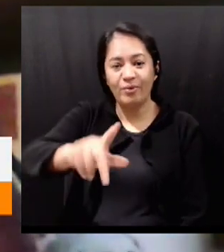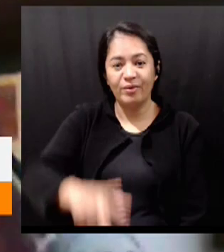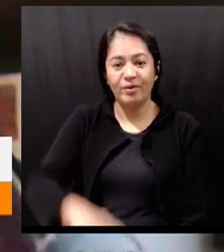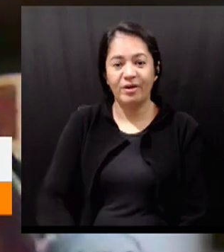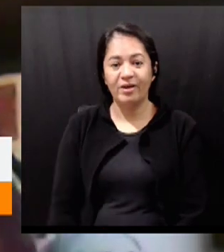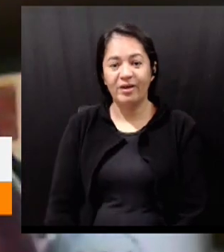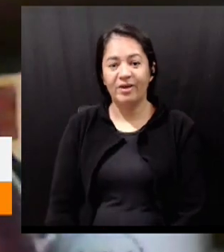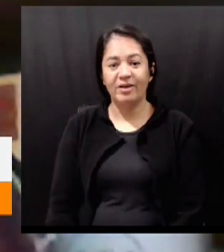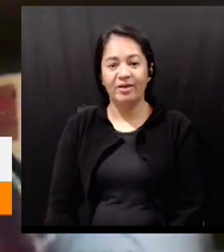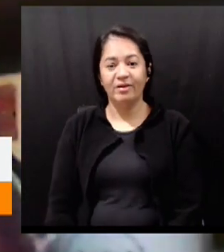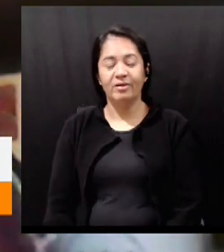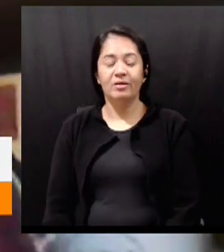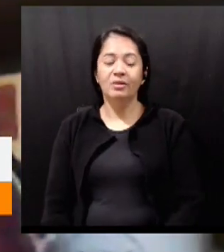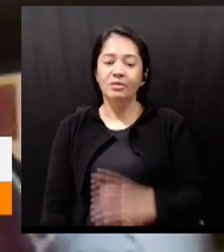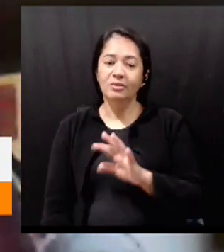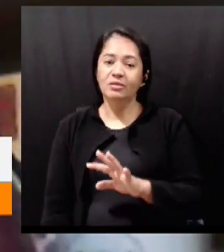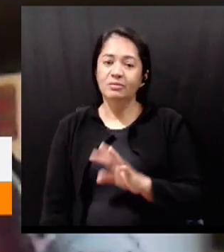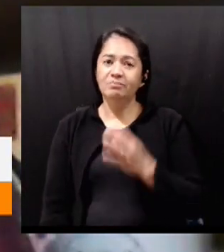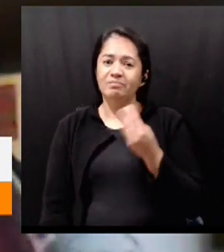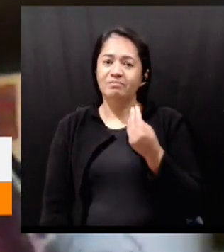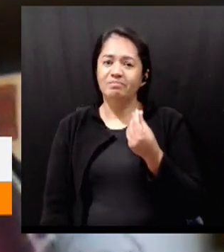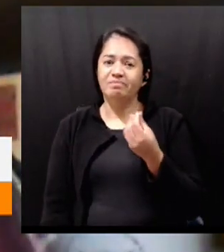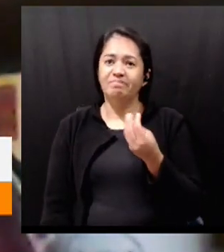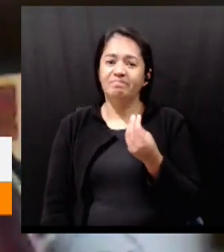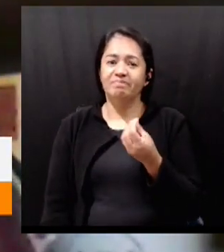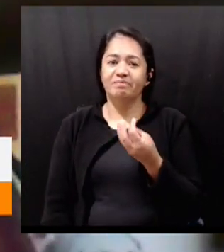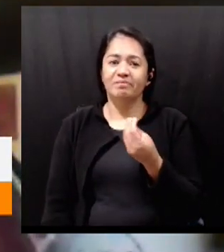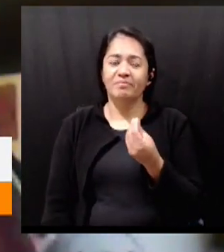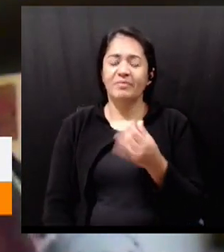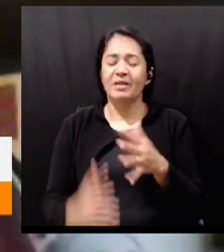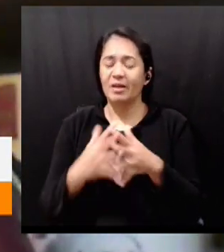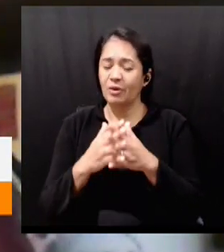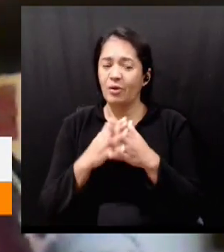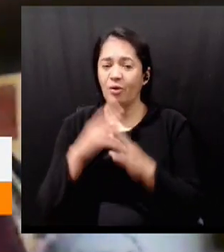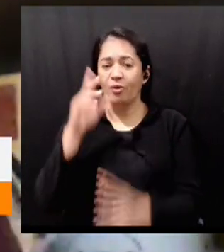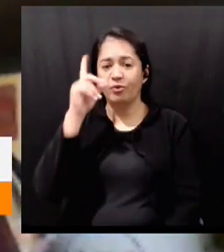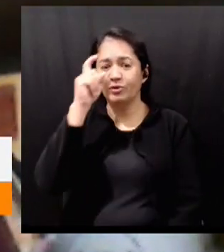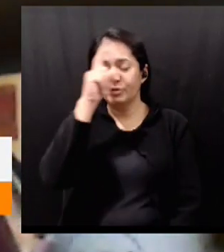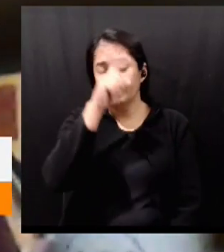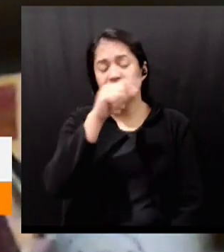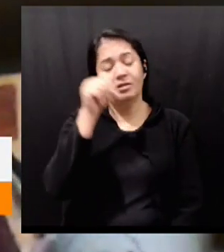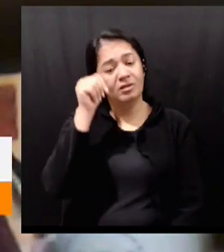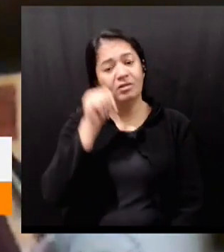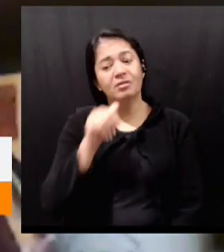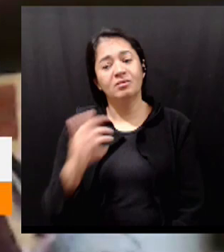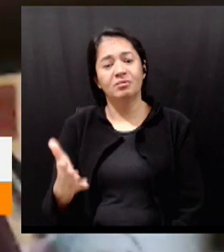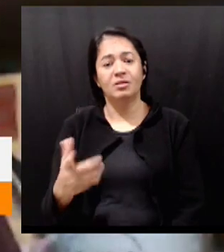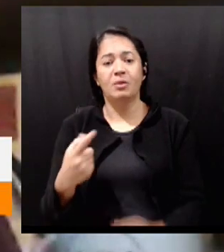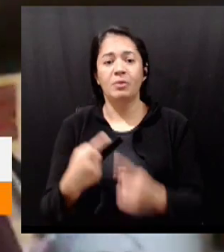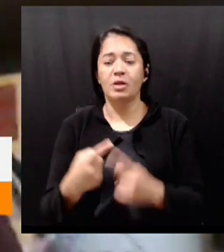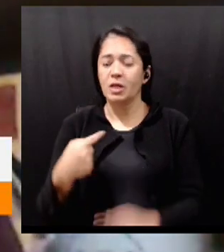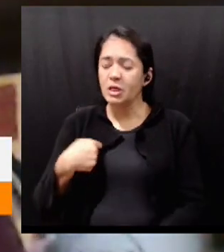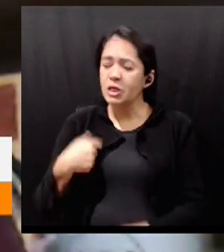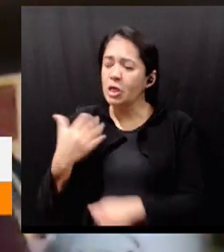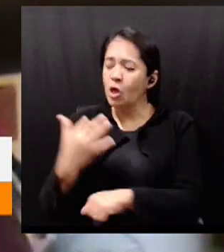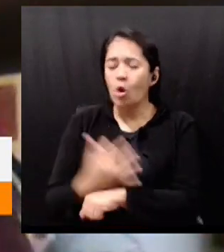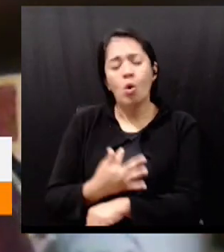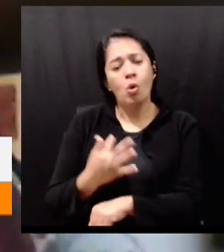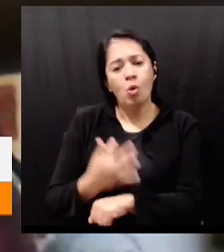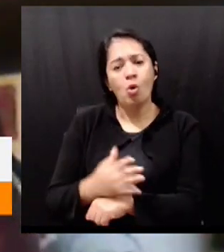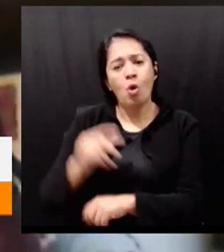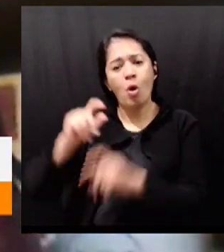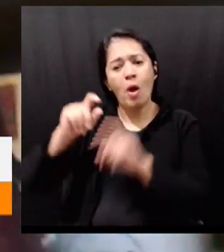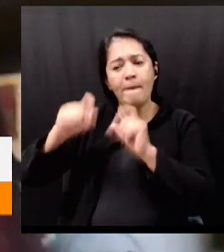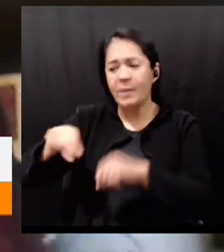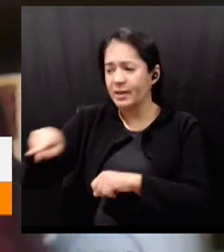isso é muito complicado para a mulher. Por que que eu dou conta daquele que